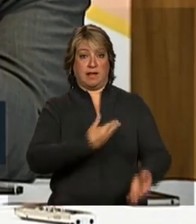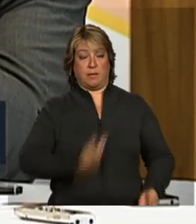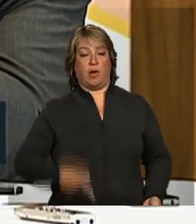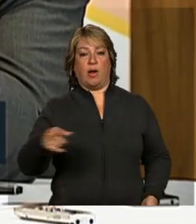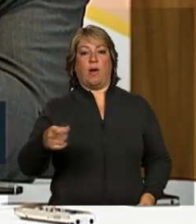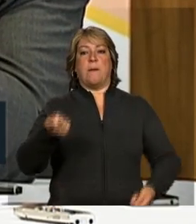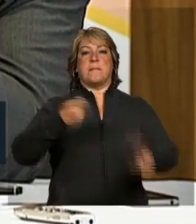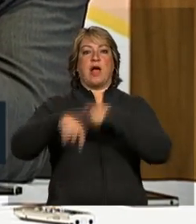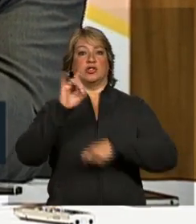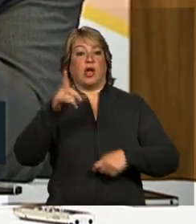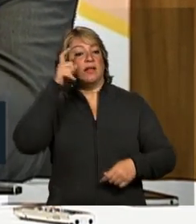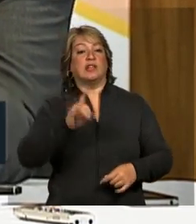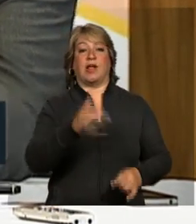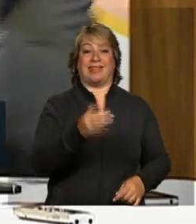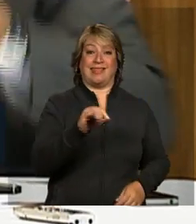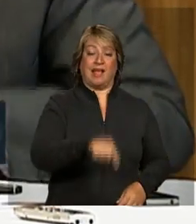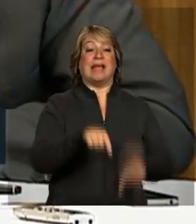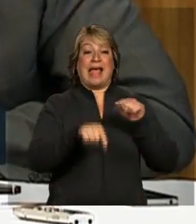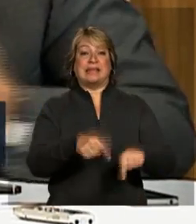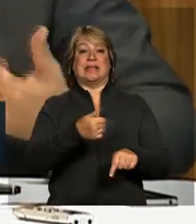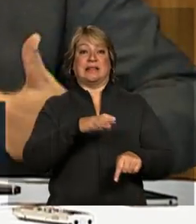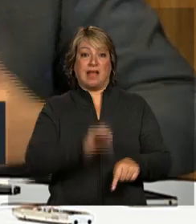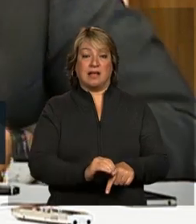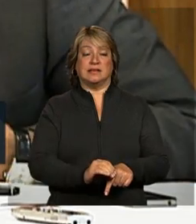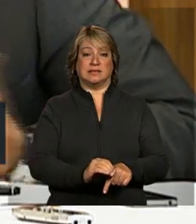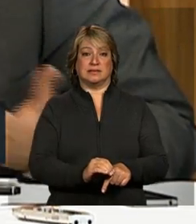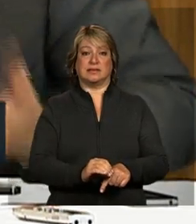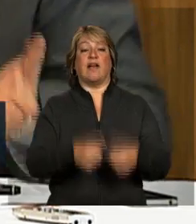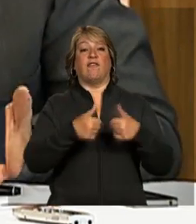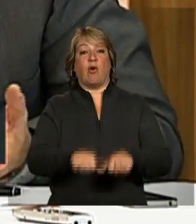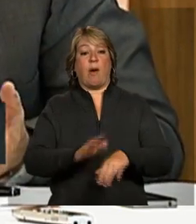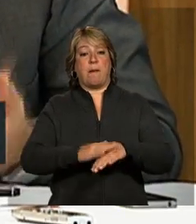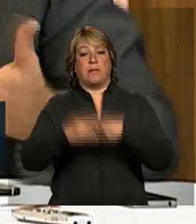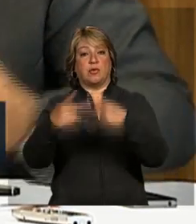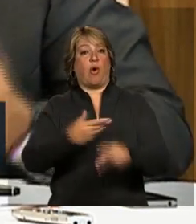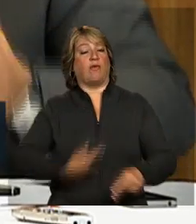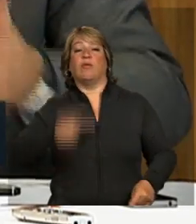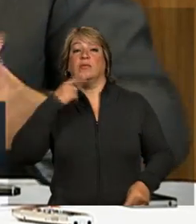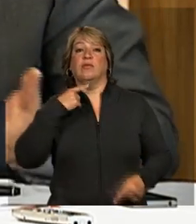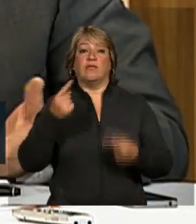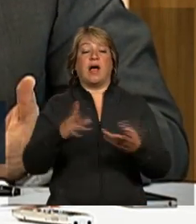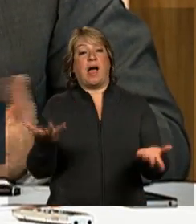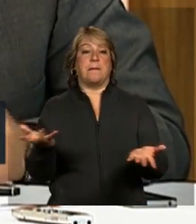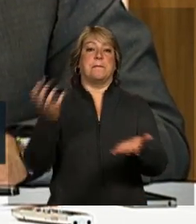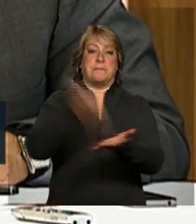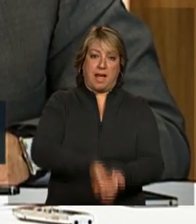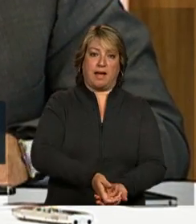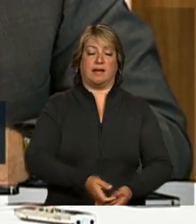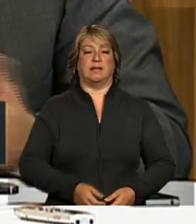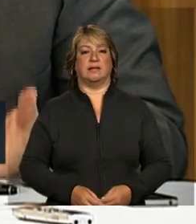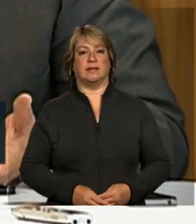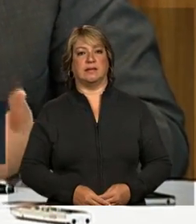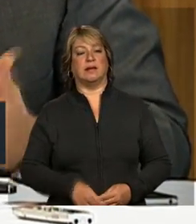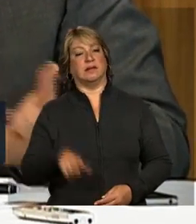se interessar por 10 esses 10 ficaram e na mão do governo ele não conseguiu vender ele paga absorve